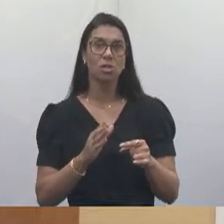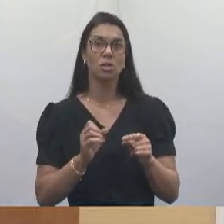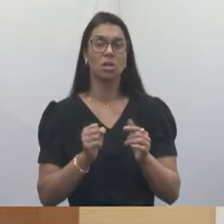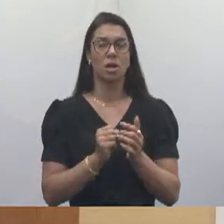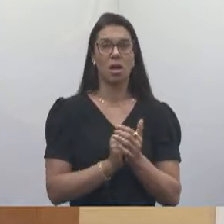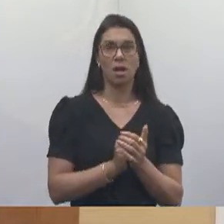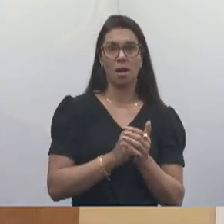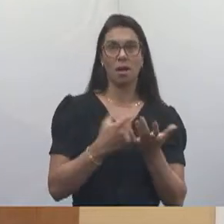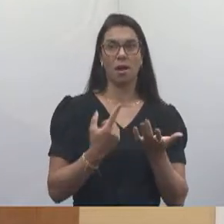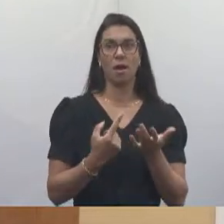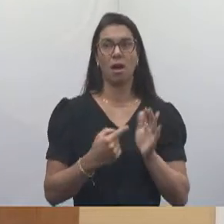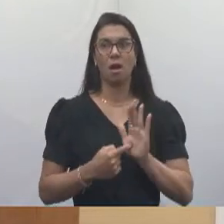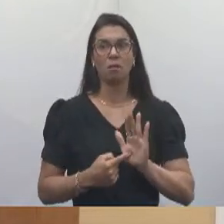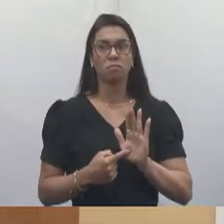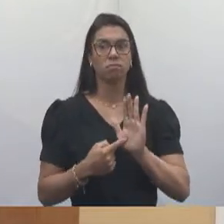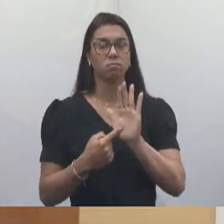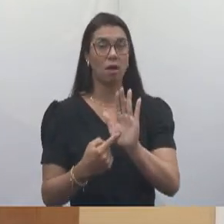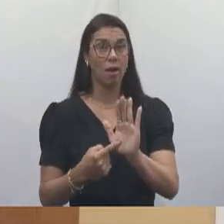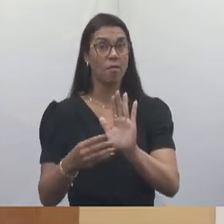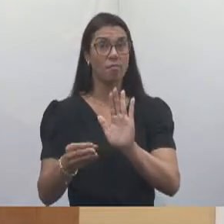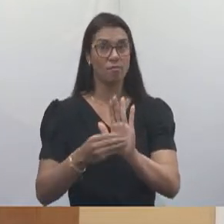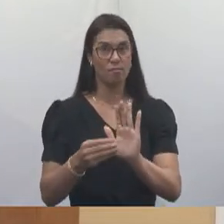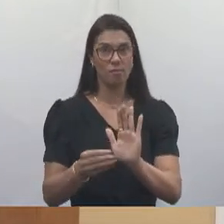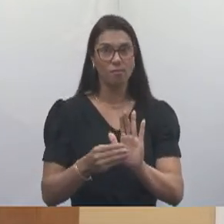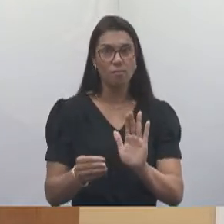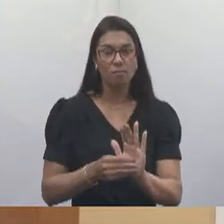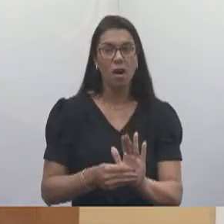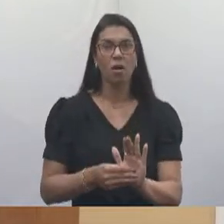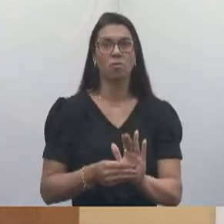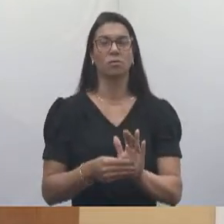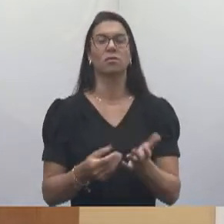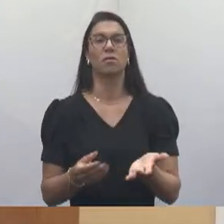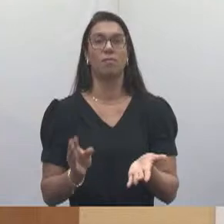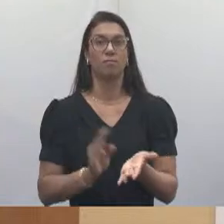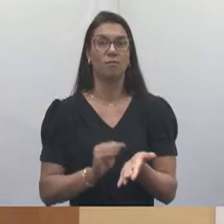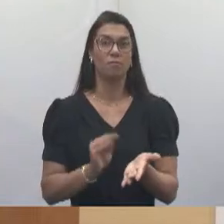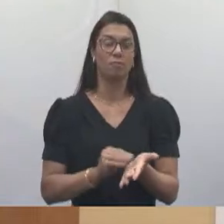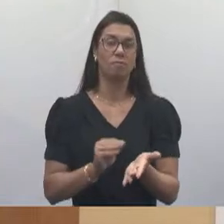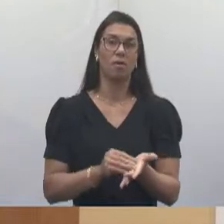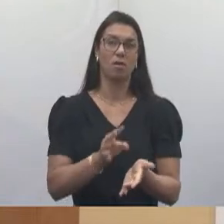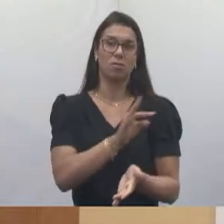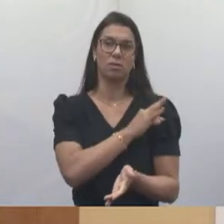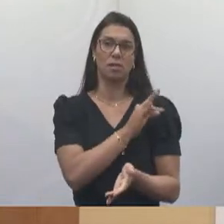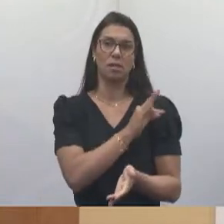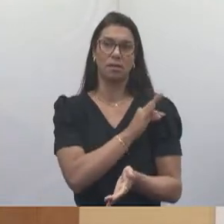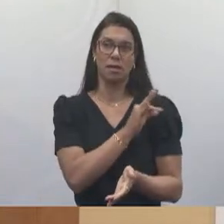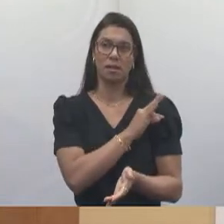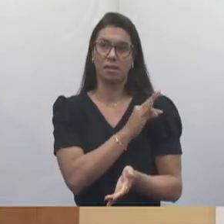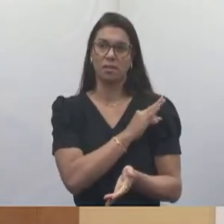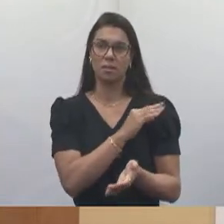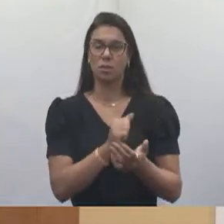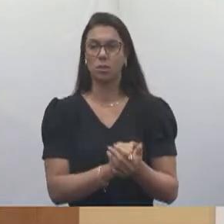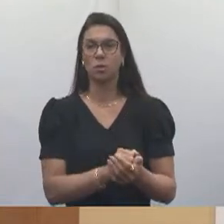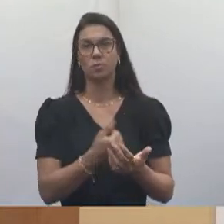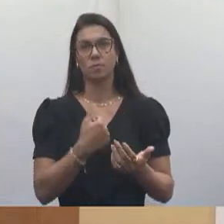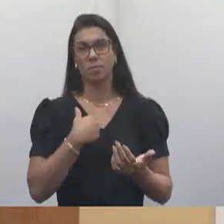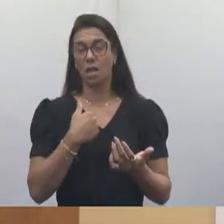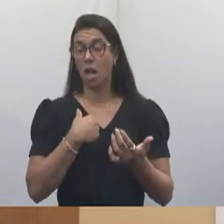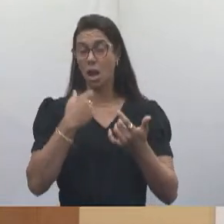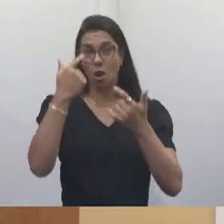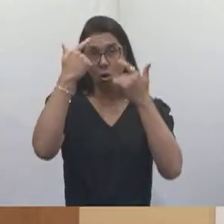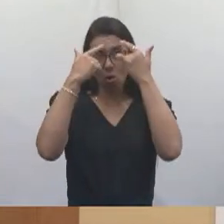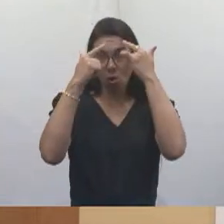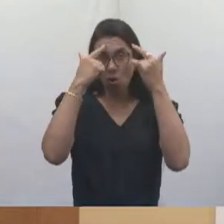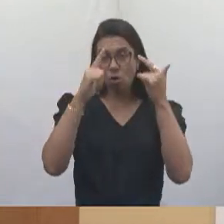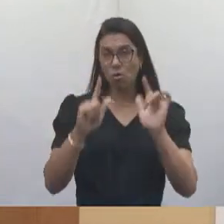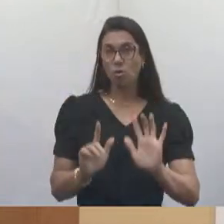da falta técnica, como eu falo, todo governo vai ter. Eu duvido que venha o próximo, se